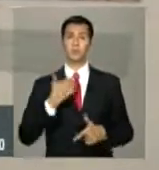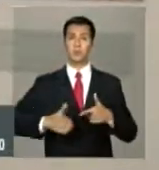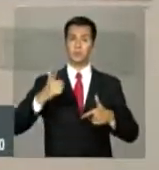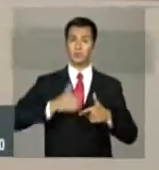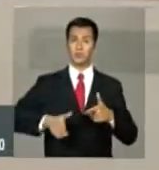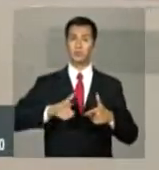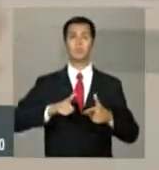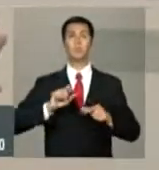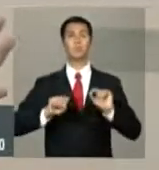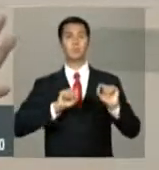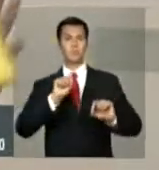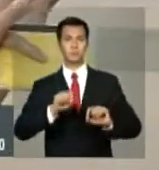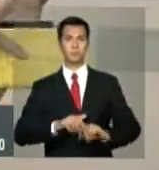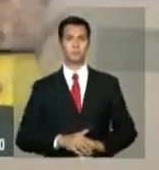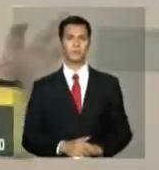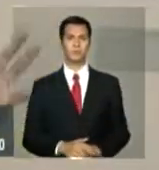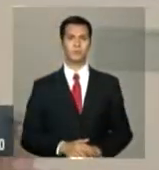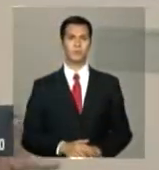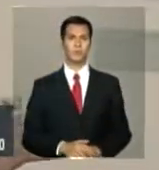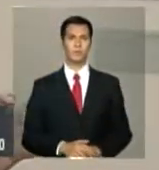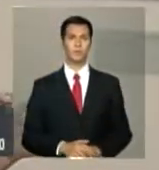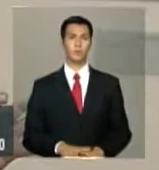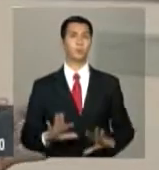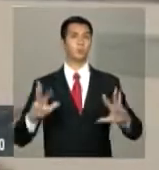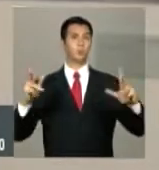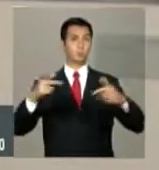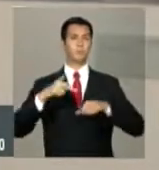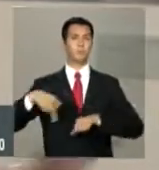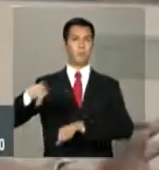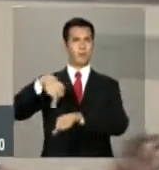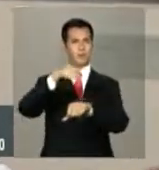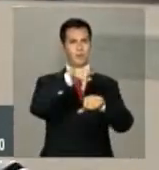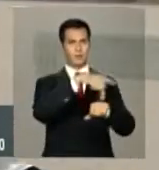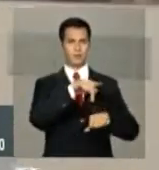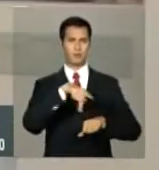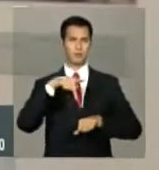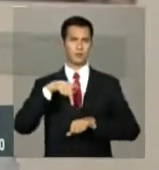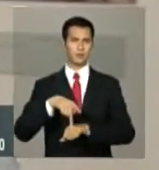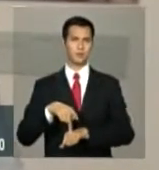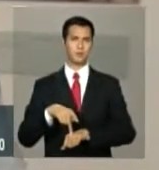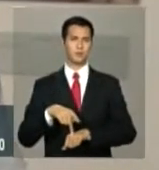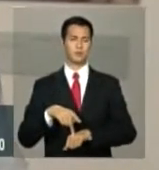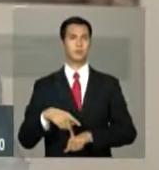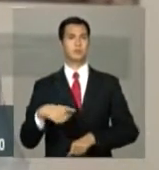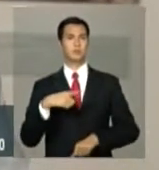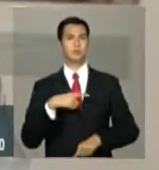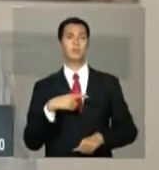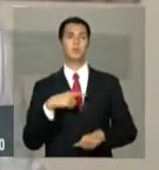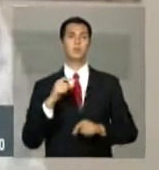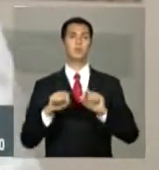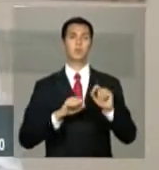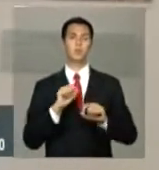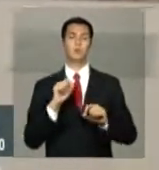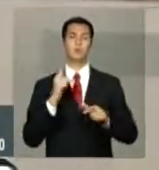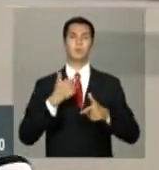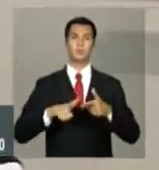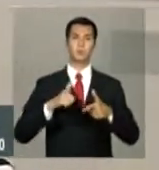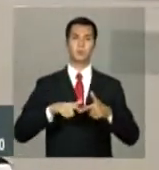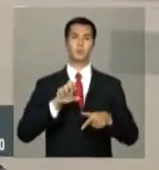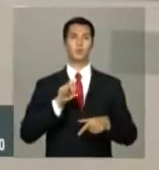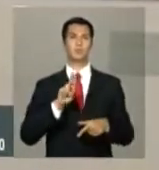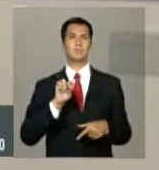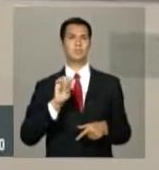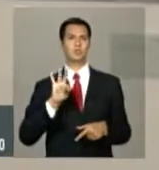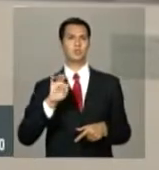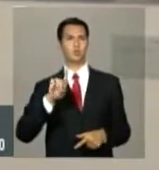que a todos os países que não têm de acabar com subsídios na área agrícola, que não têm de